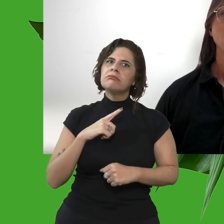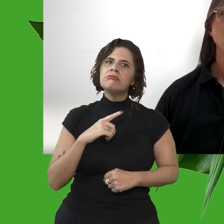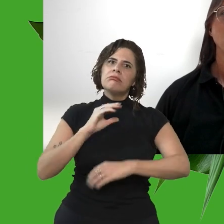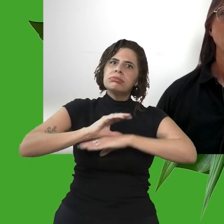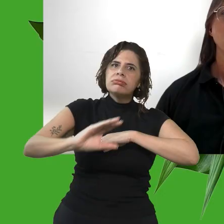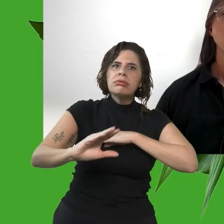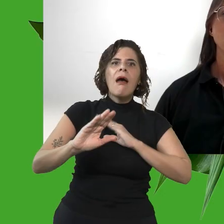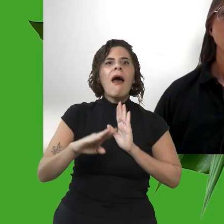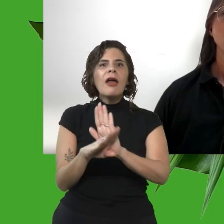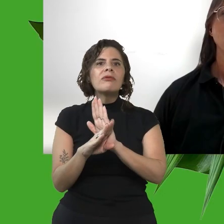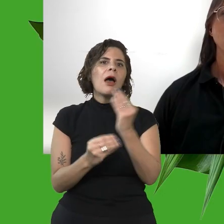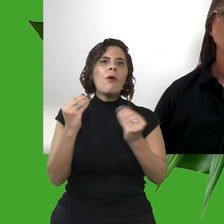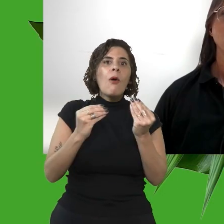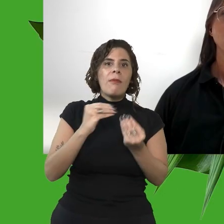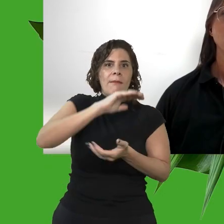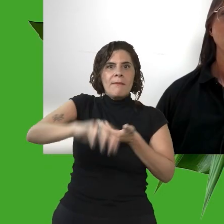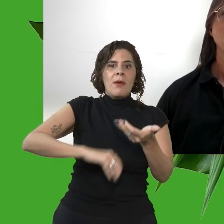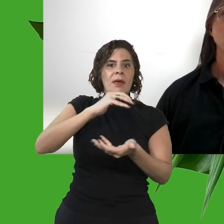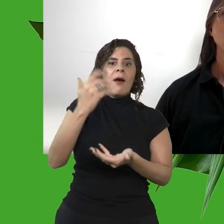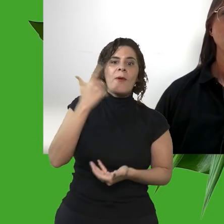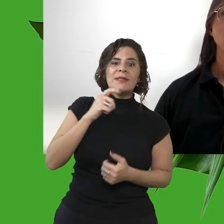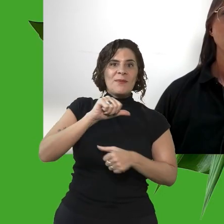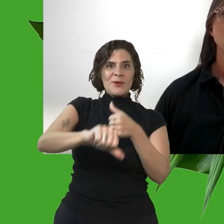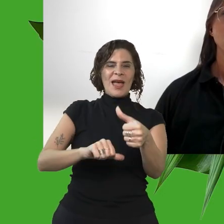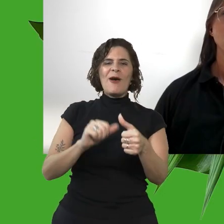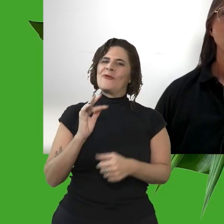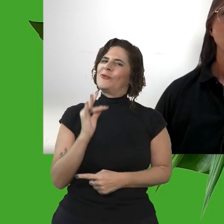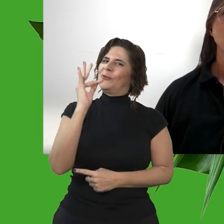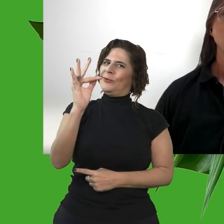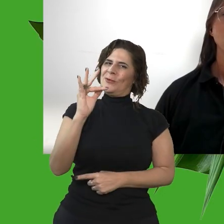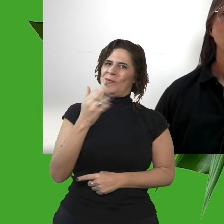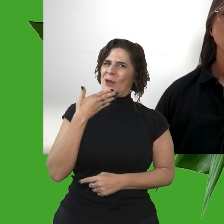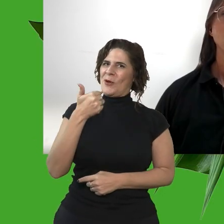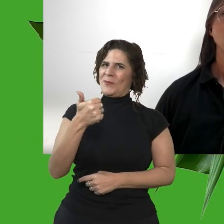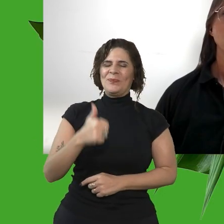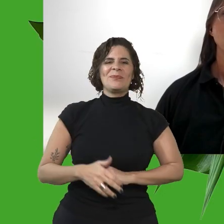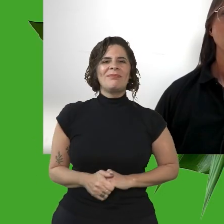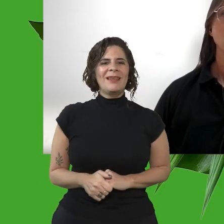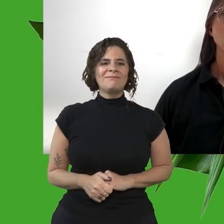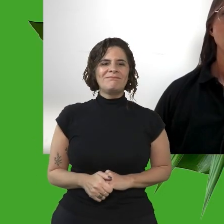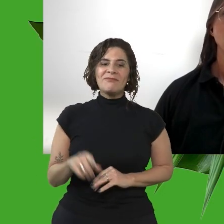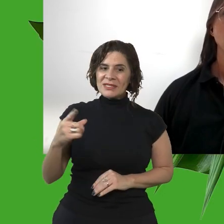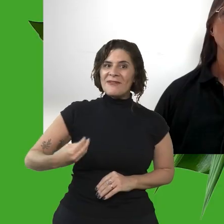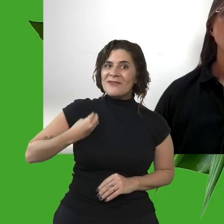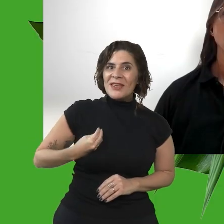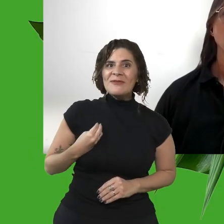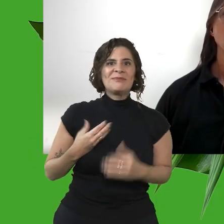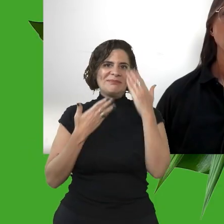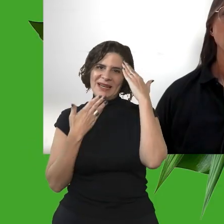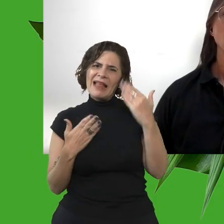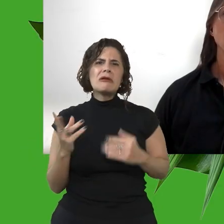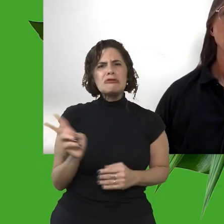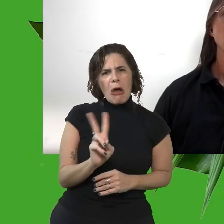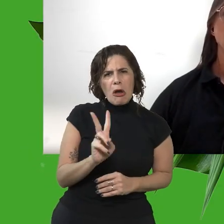meio ambiente, a gente conseguir mudar o futuro. Yara, a gente que agradece a sua presença. E André e Yara, fiquem à vontade para